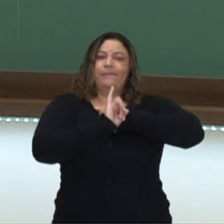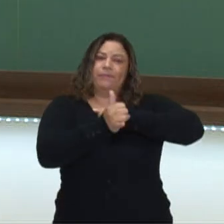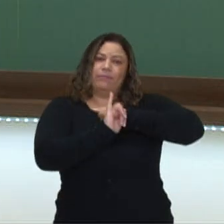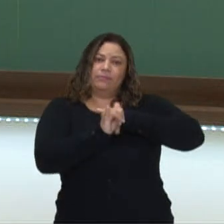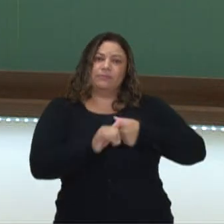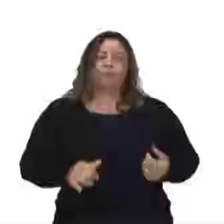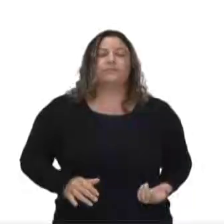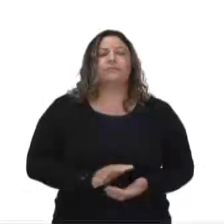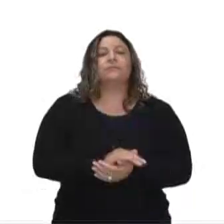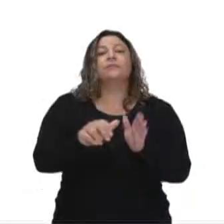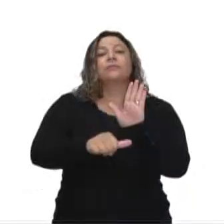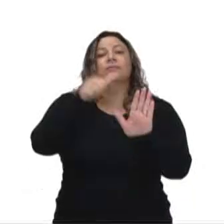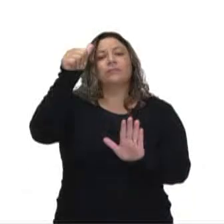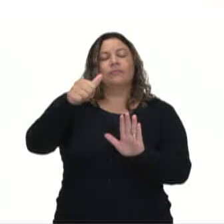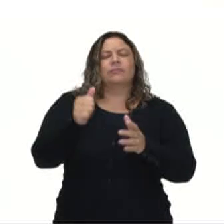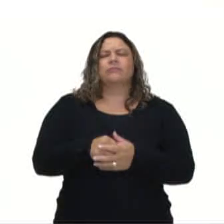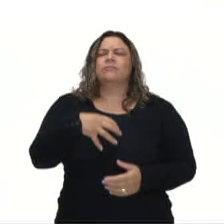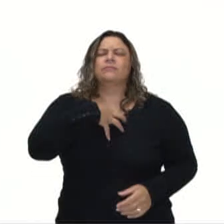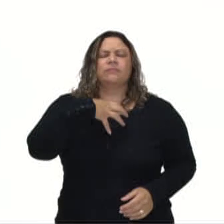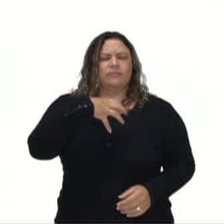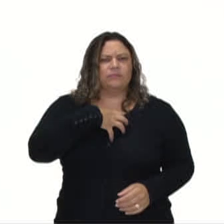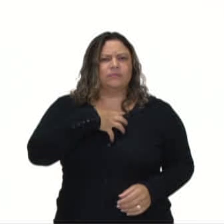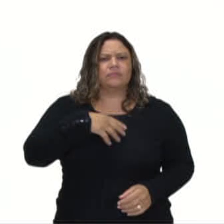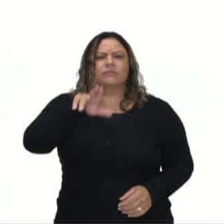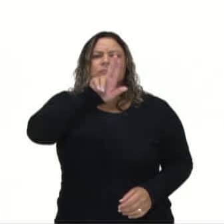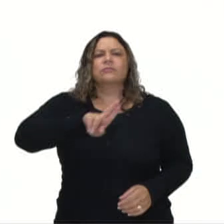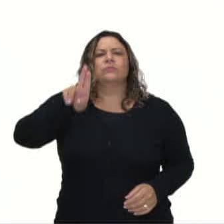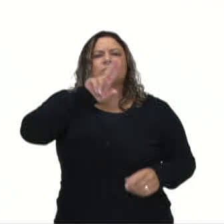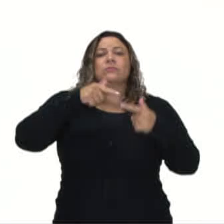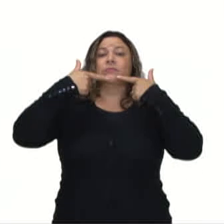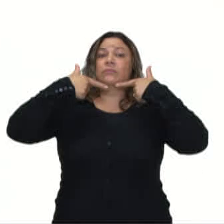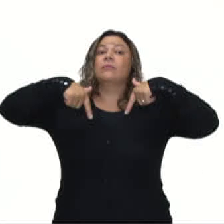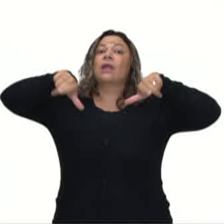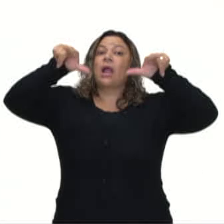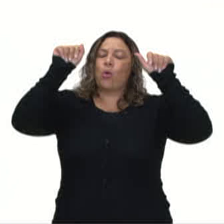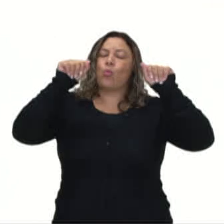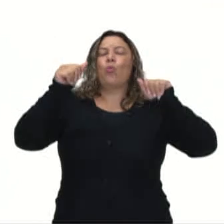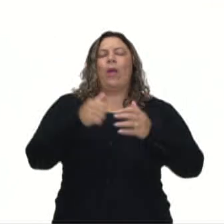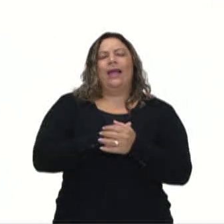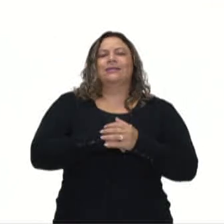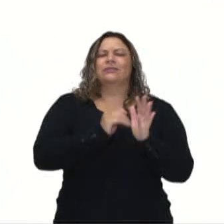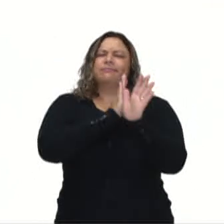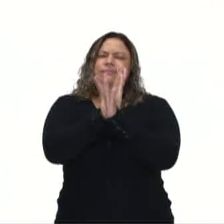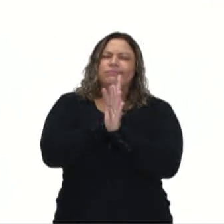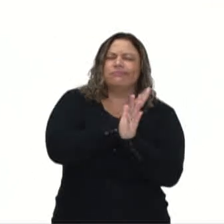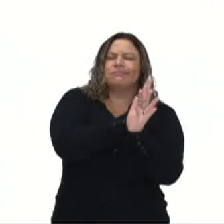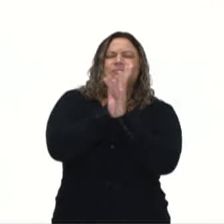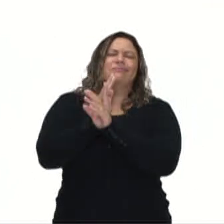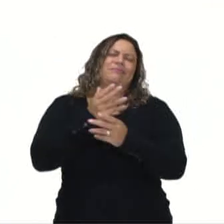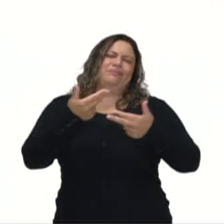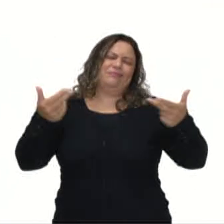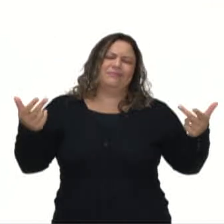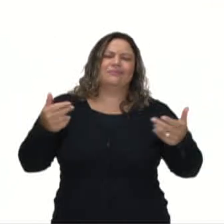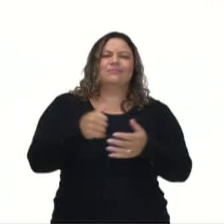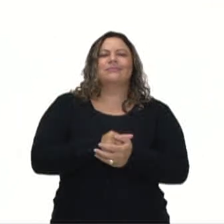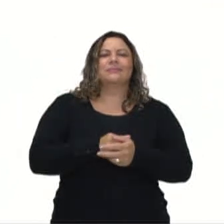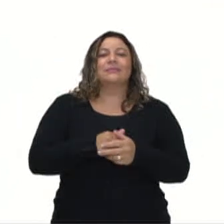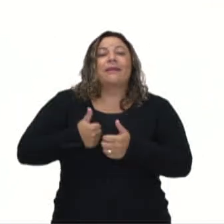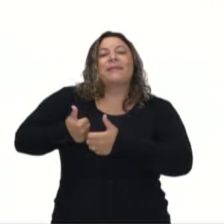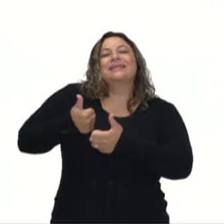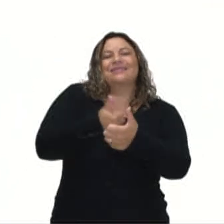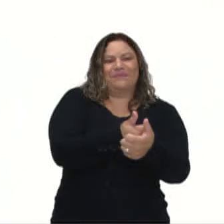né? Em primeiro lugar, a forma de usar a linguagem descontraída, despretensiosa, né? Mais próxima